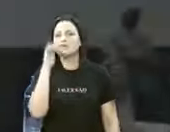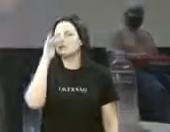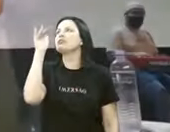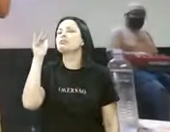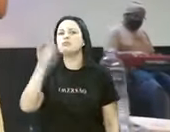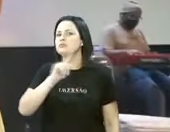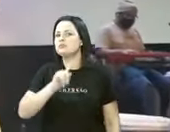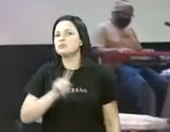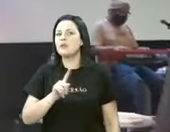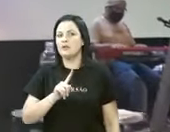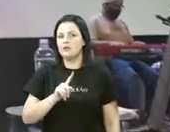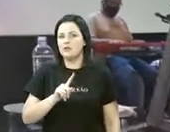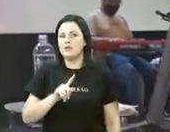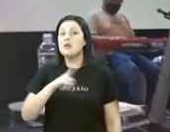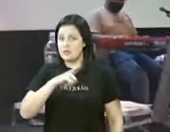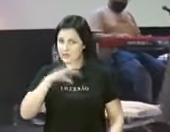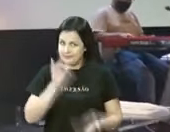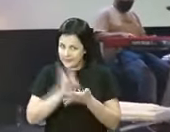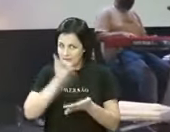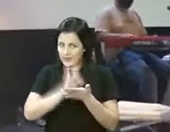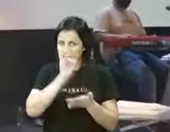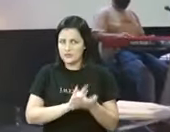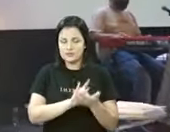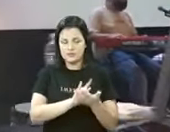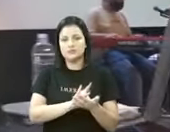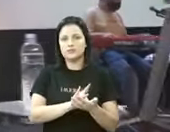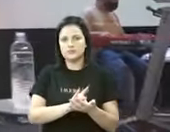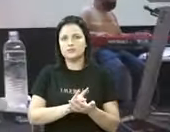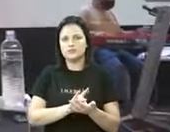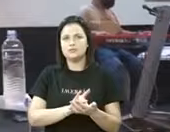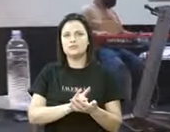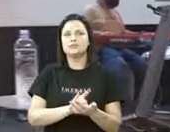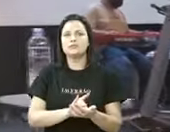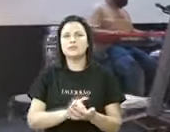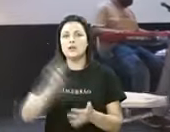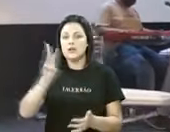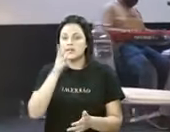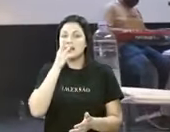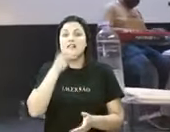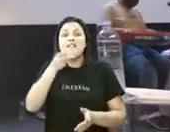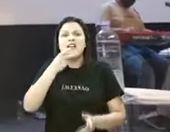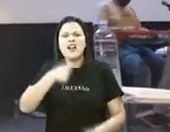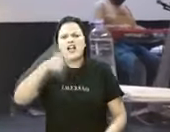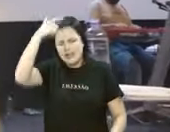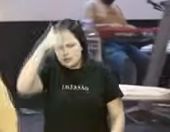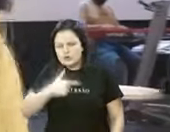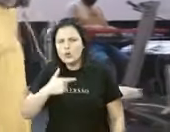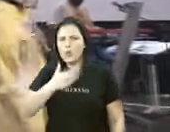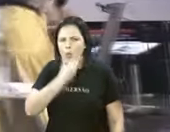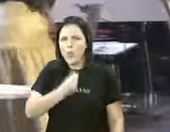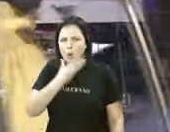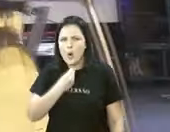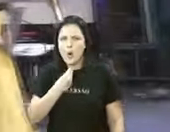Ele não abre a boca e fala, a culpa é do meu pai, a culpa é dos meus amigos. Ele fala, eu sou um homem de lábios impuros. Ele está